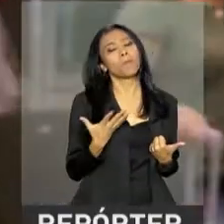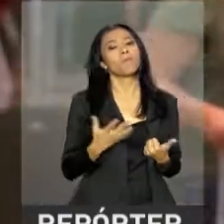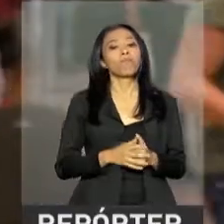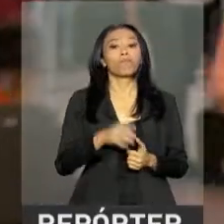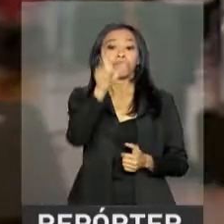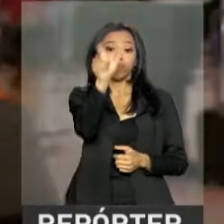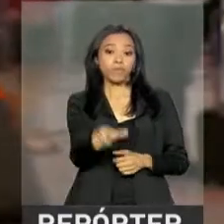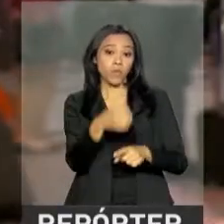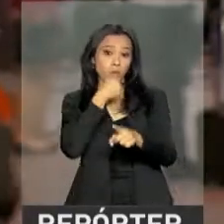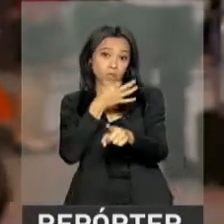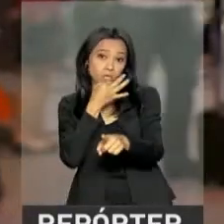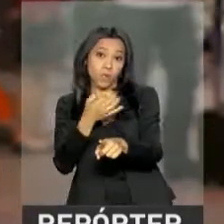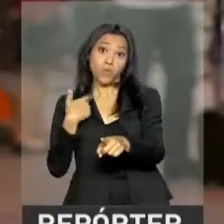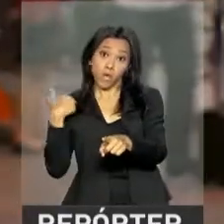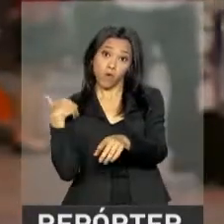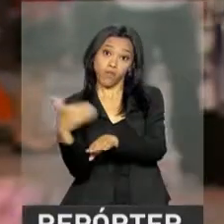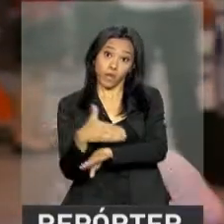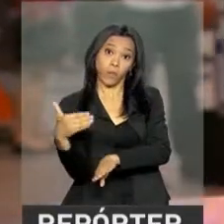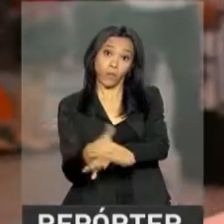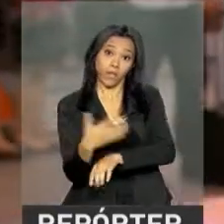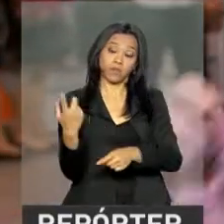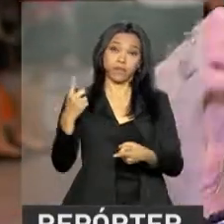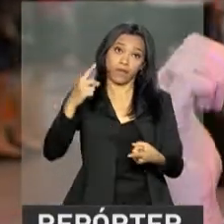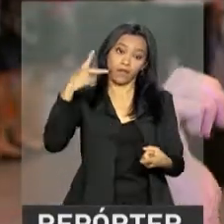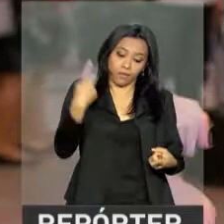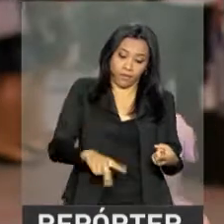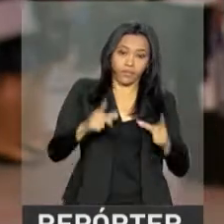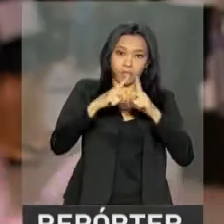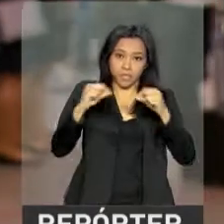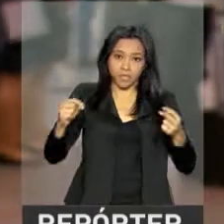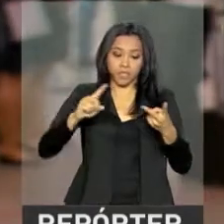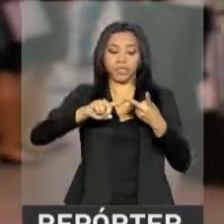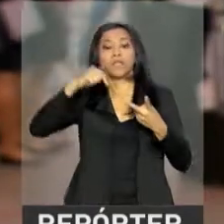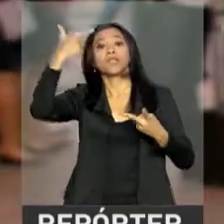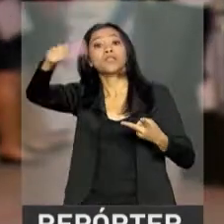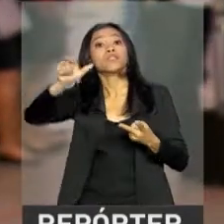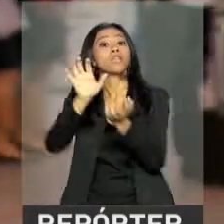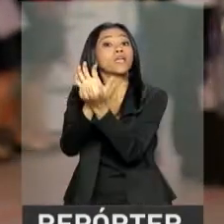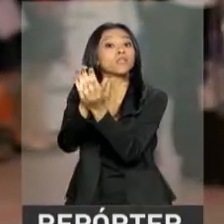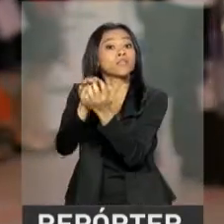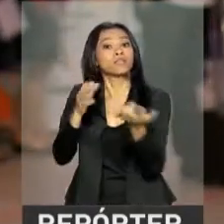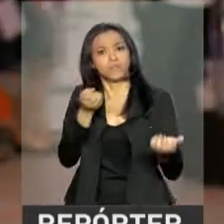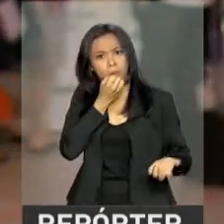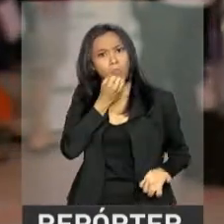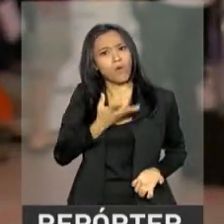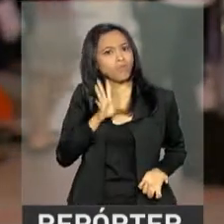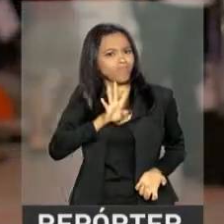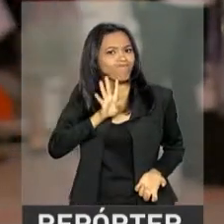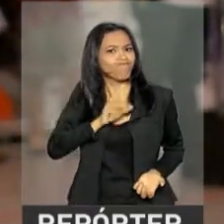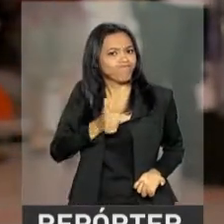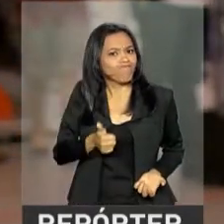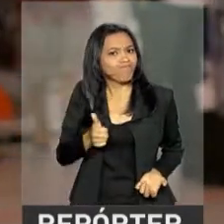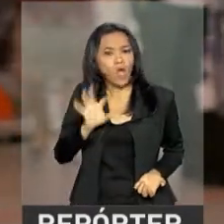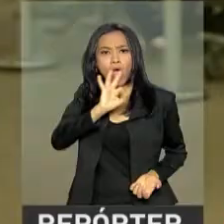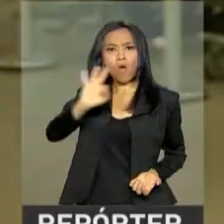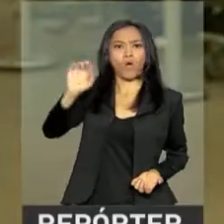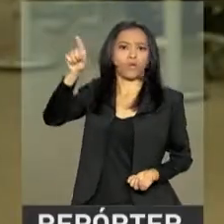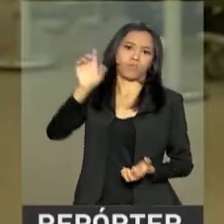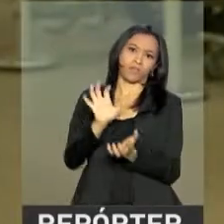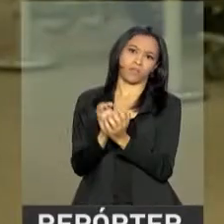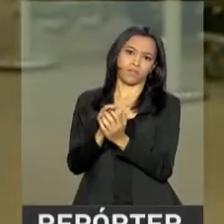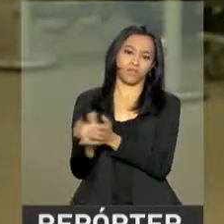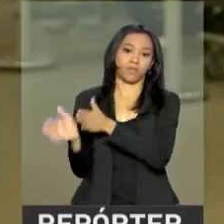aeroportos assim acho que é o frequentam o tac o de recife por exemplo são bacanas e esse foi ótimo